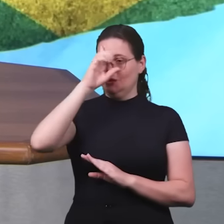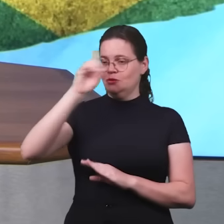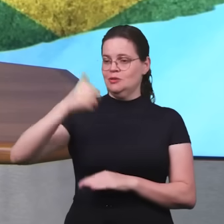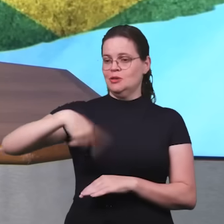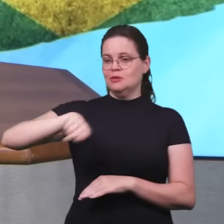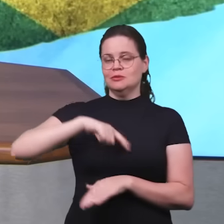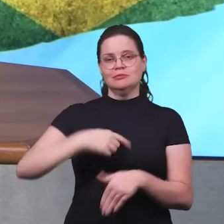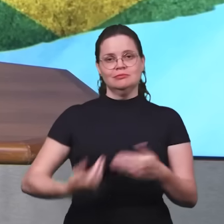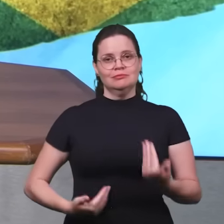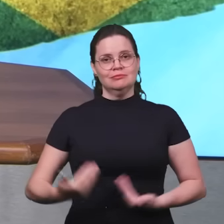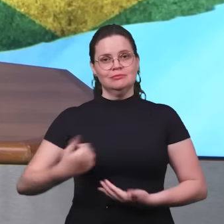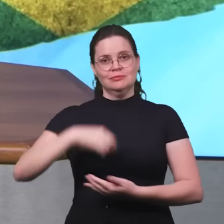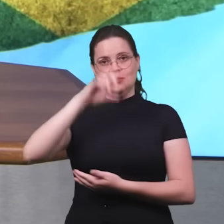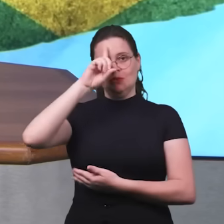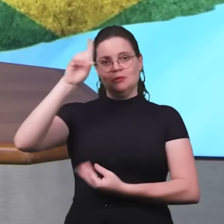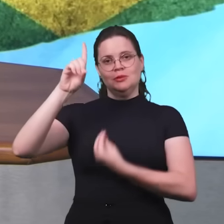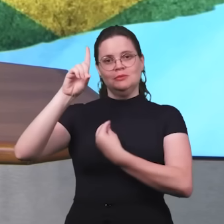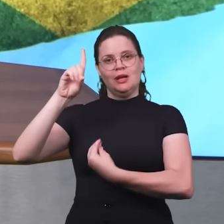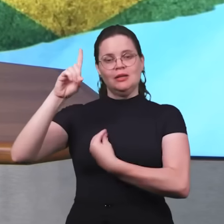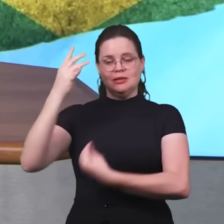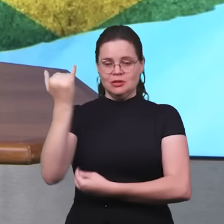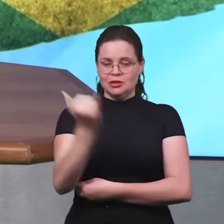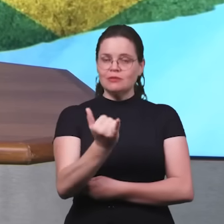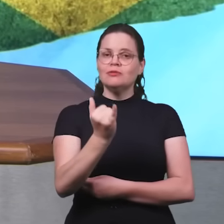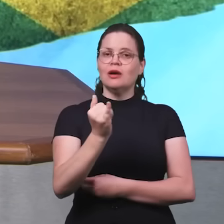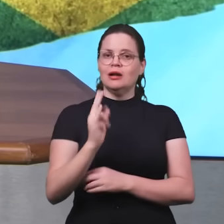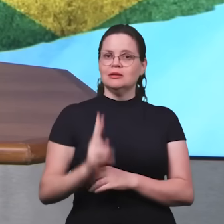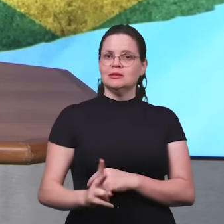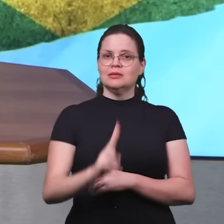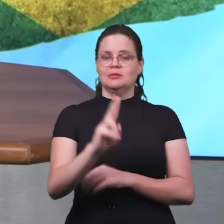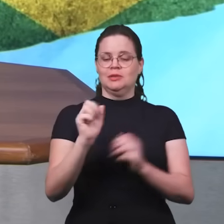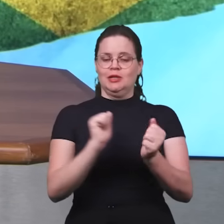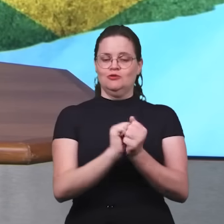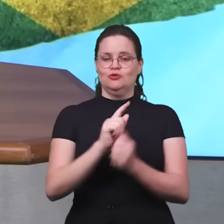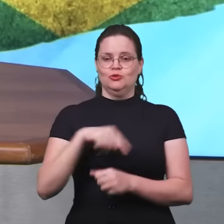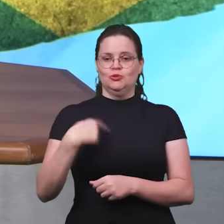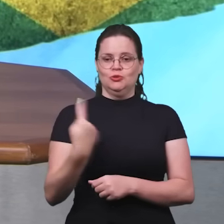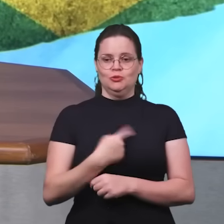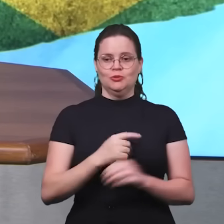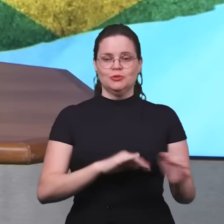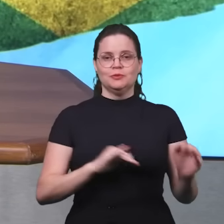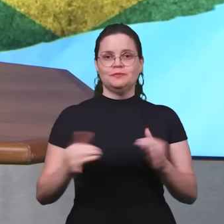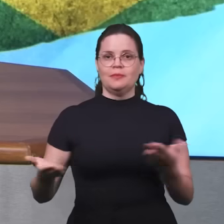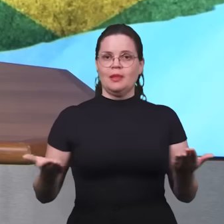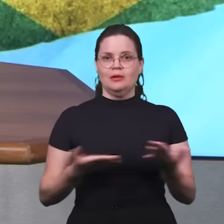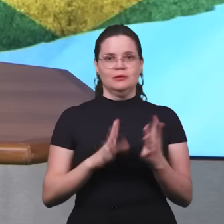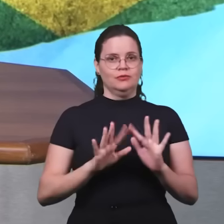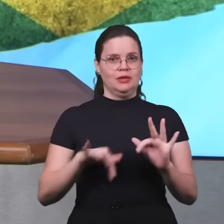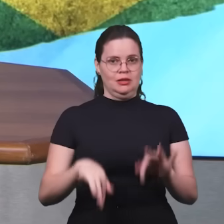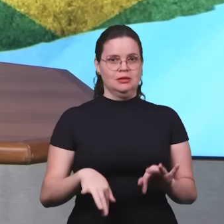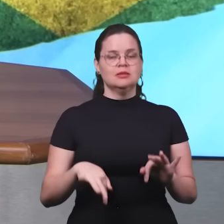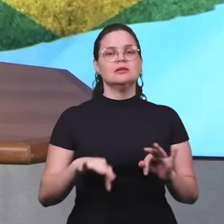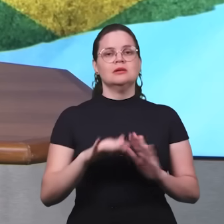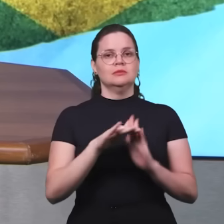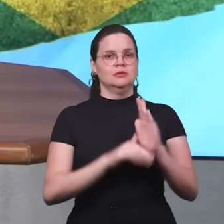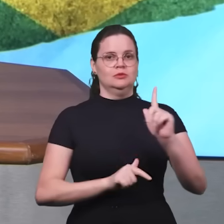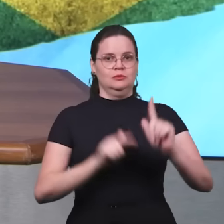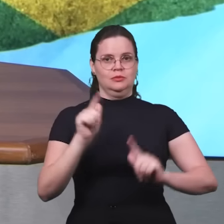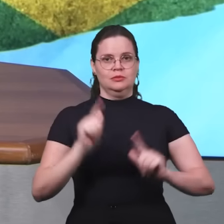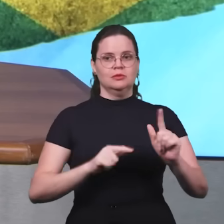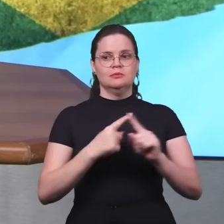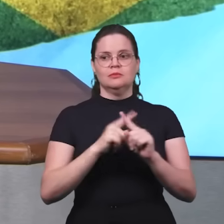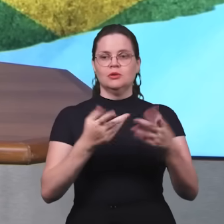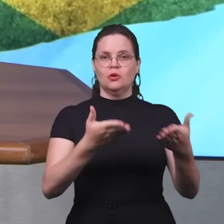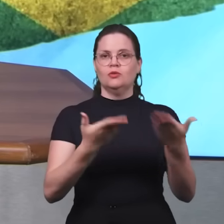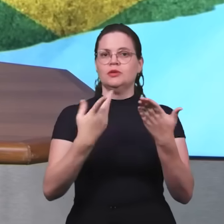nós servimos, um Deus presente, um Deus que fala, um Deus que está conosco. E assim nós encerramos por hoje esse programa,